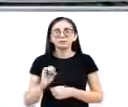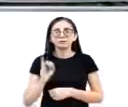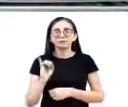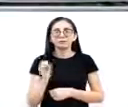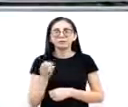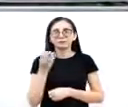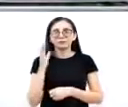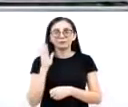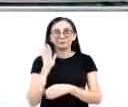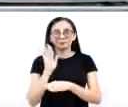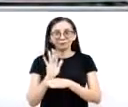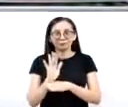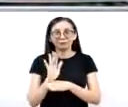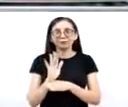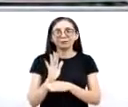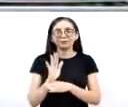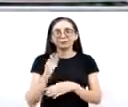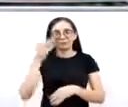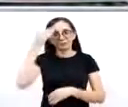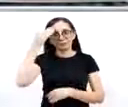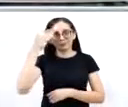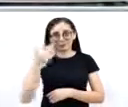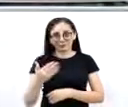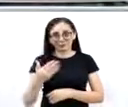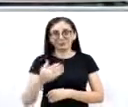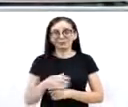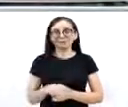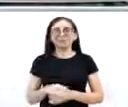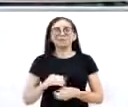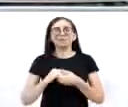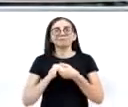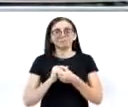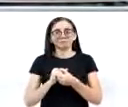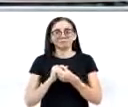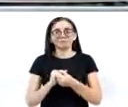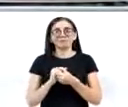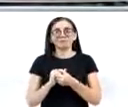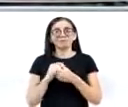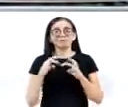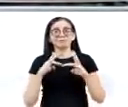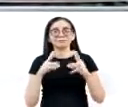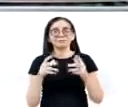Olá, boa tarde Julimar, obrigado pela apresentação. Quero